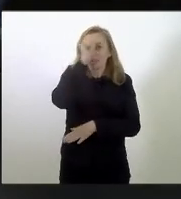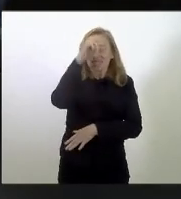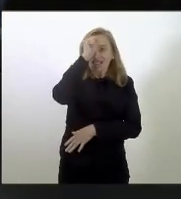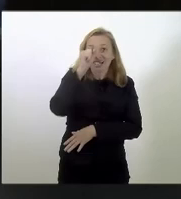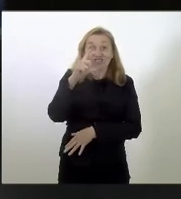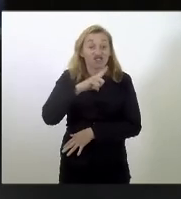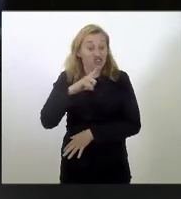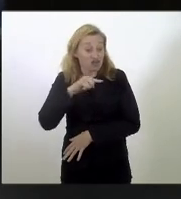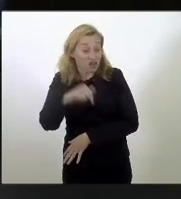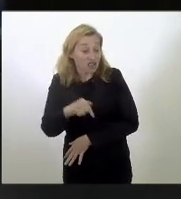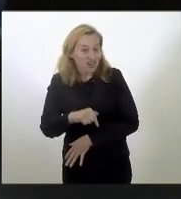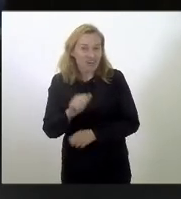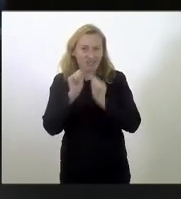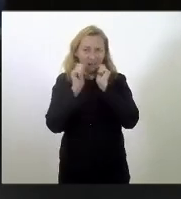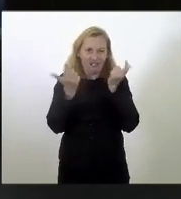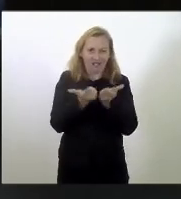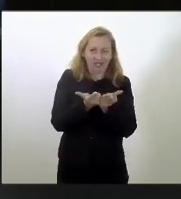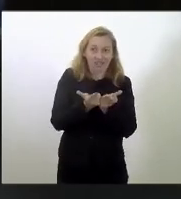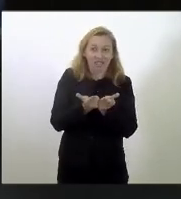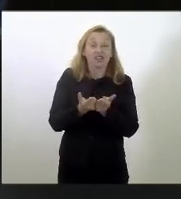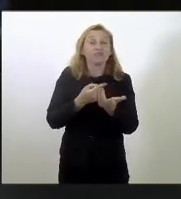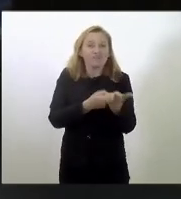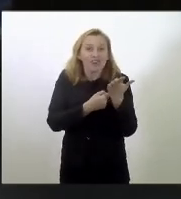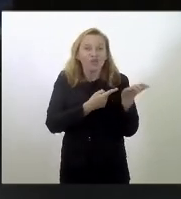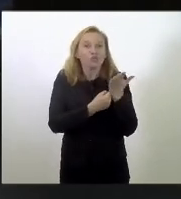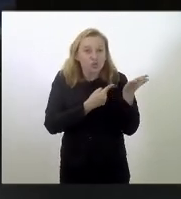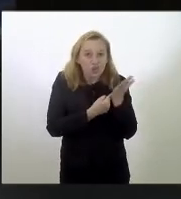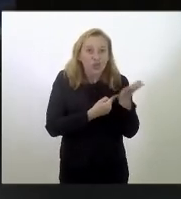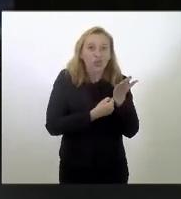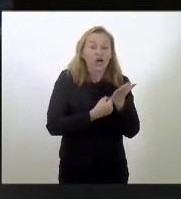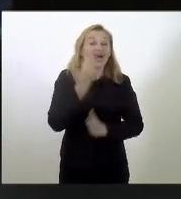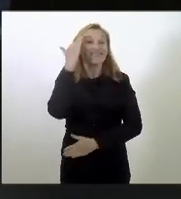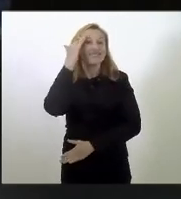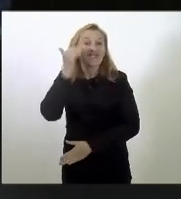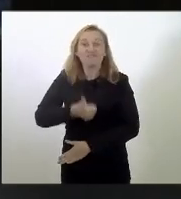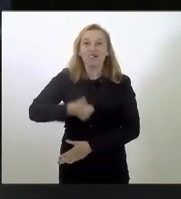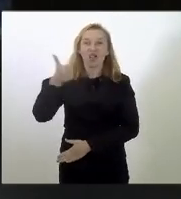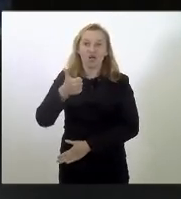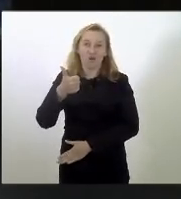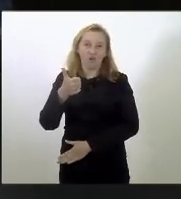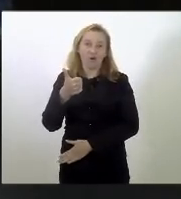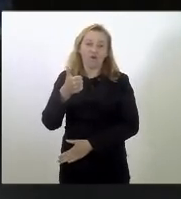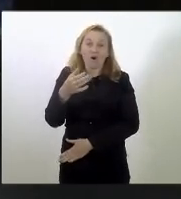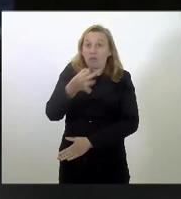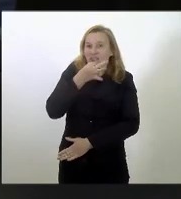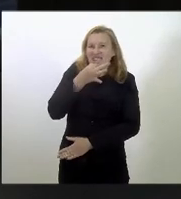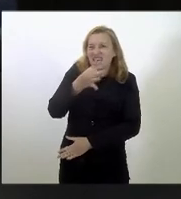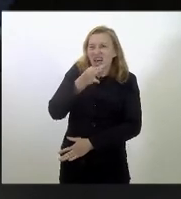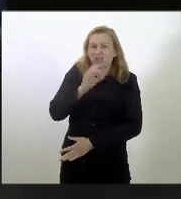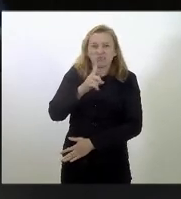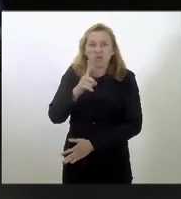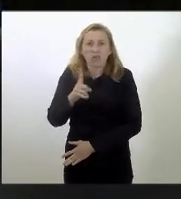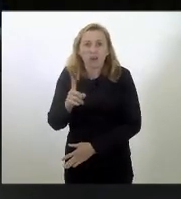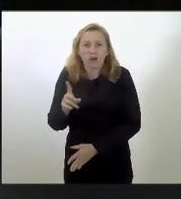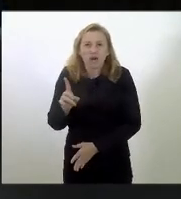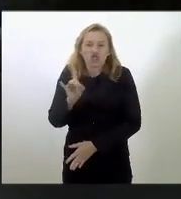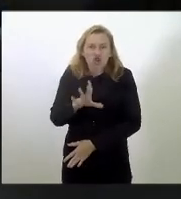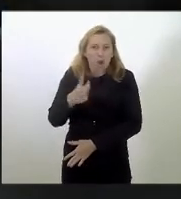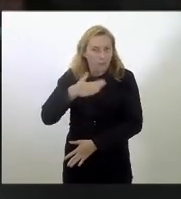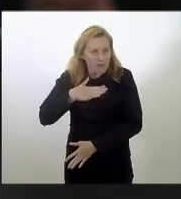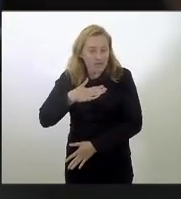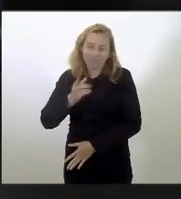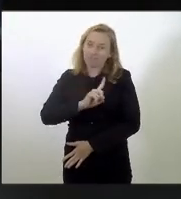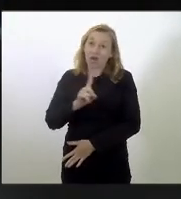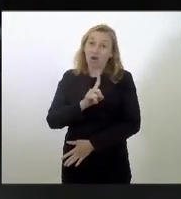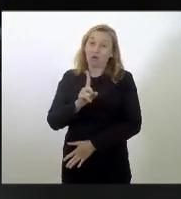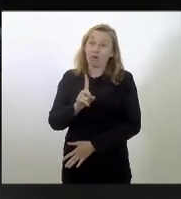tive aqui na Assembleia Legislativa me ajuda muito a entender que a melhor opinião não é a minha, a melhor opinião